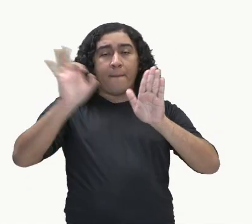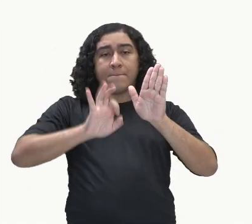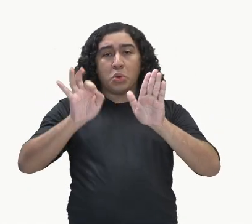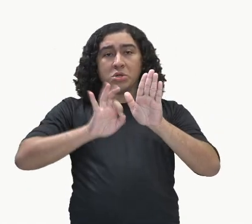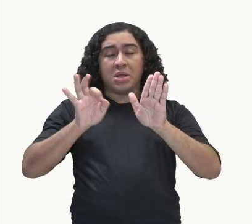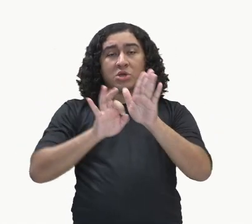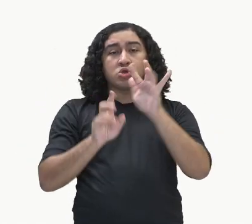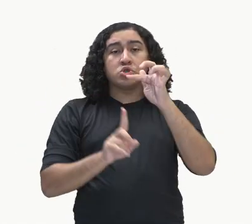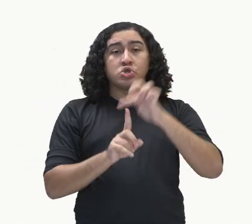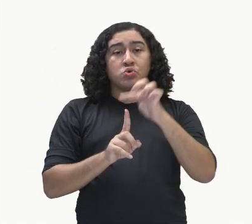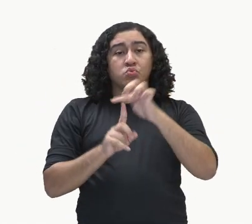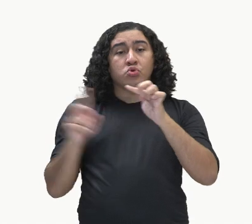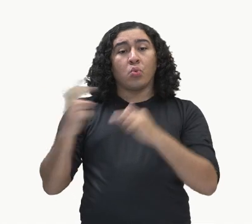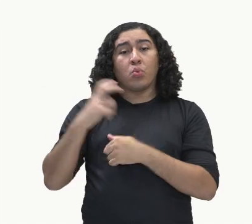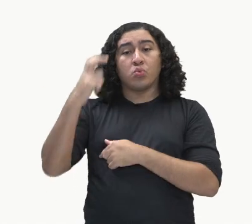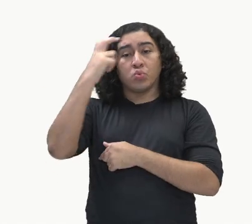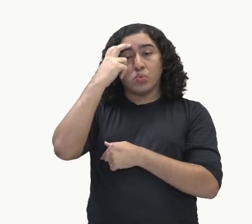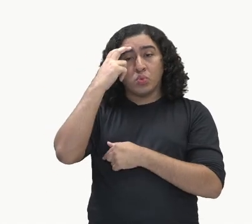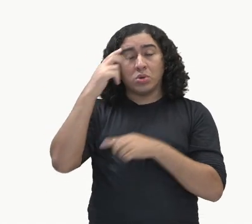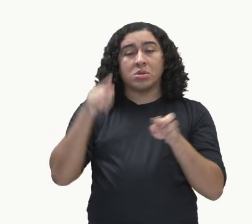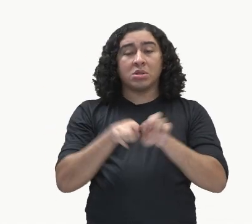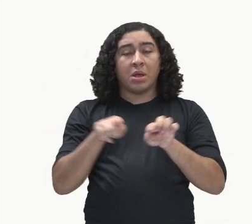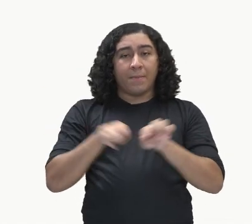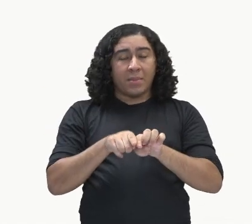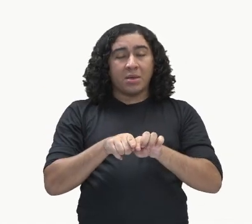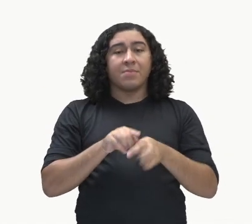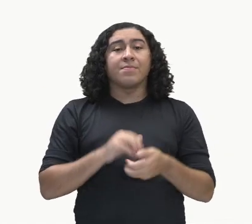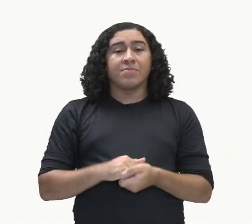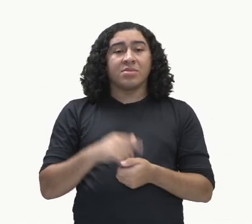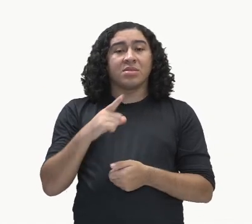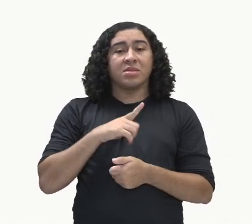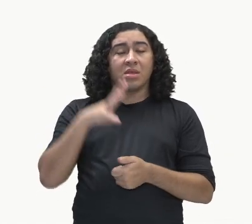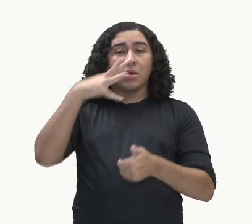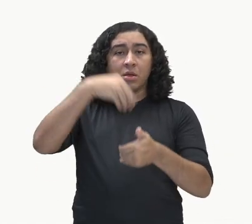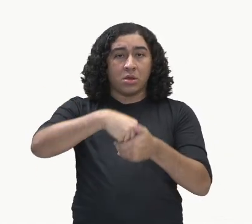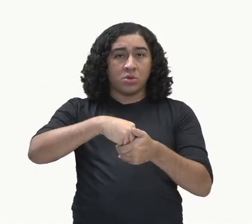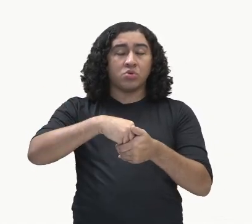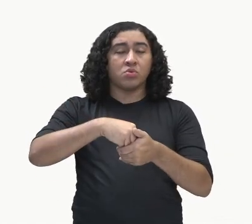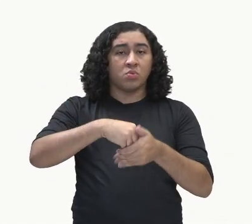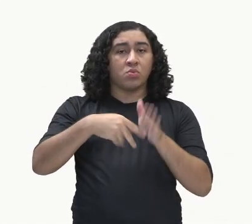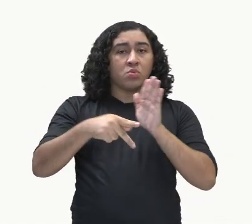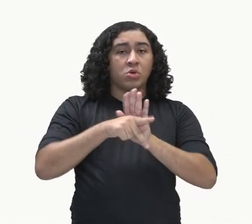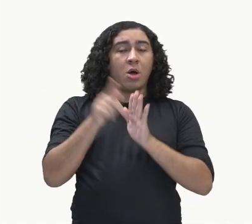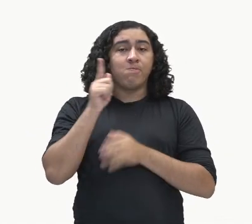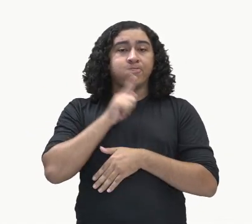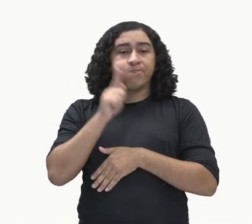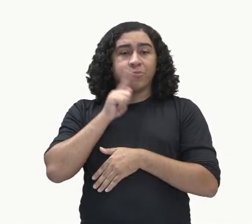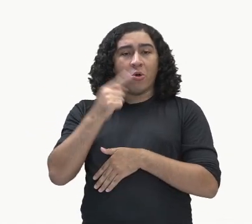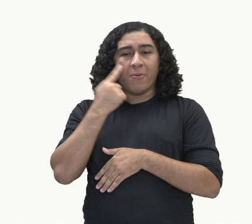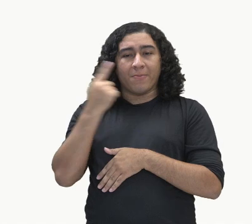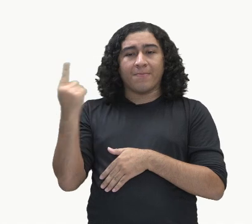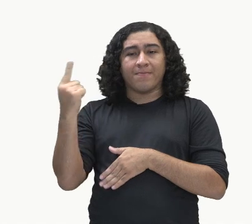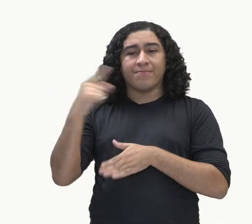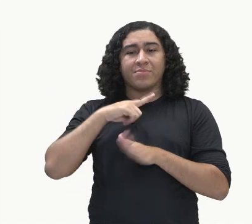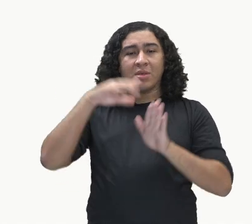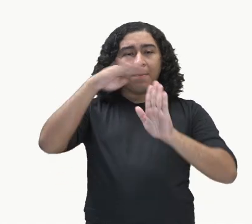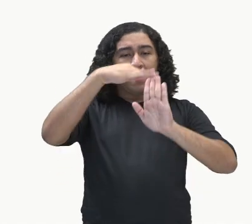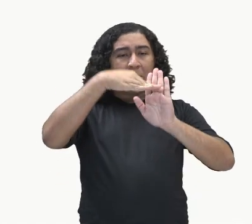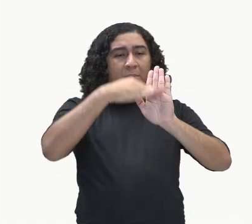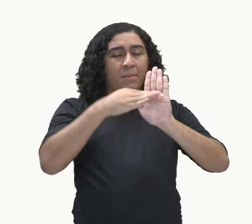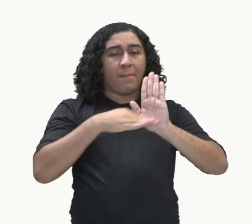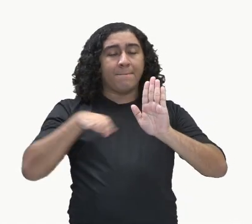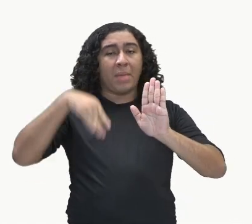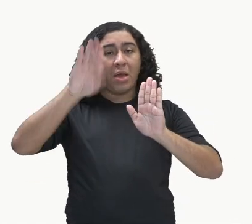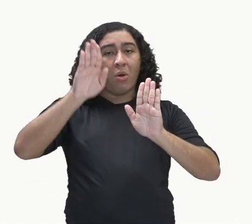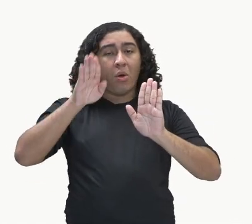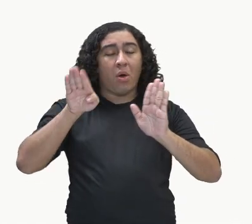tipos, né, de culturas, né, de etnias que nós temos lá nos Estados Unidos. Então, ele vai o quê? Olha a sequência do maior para o menor,